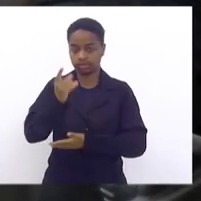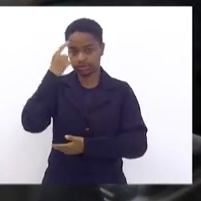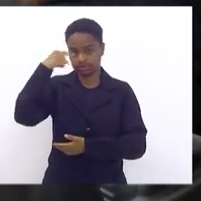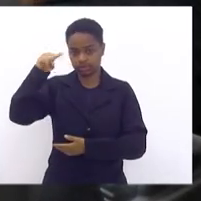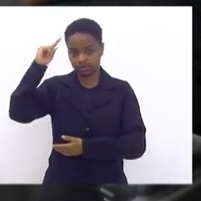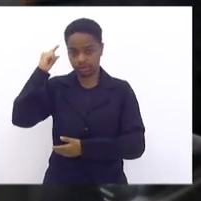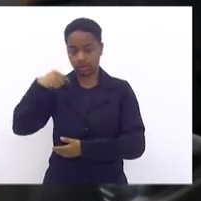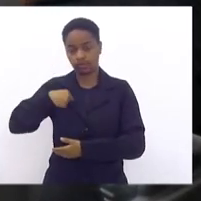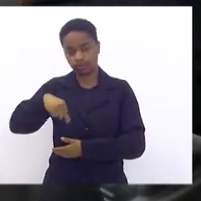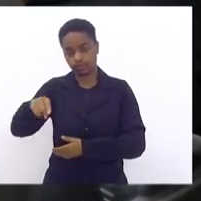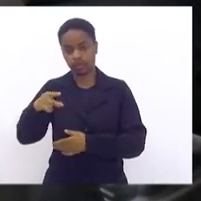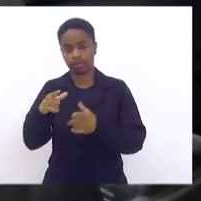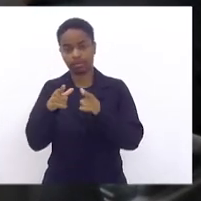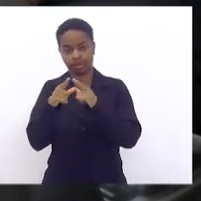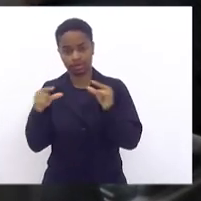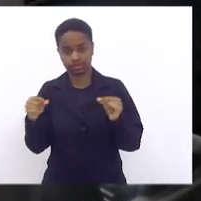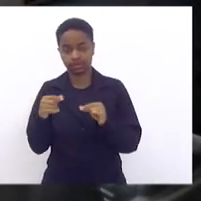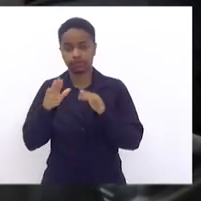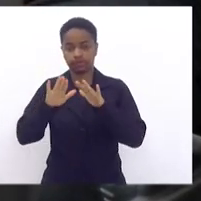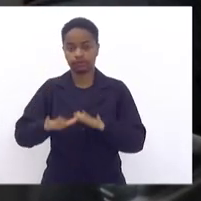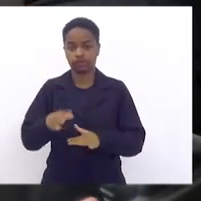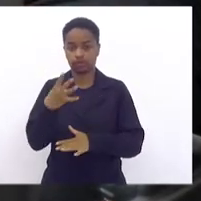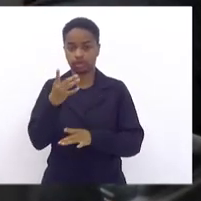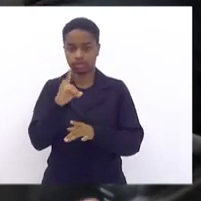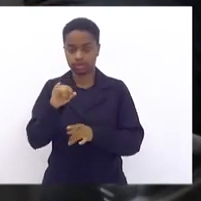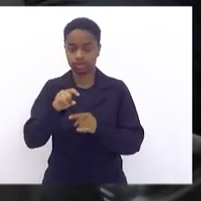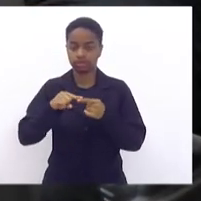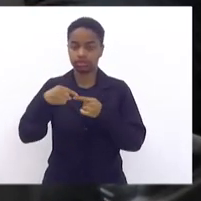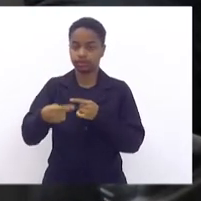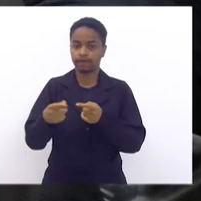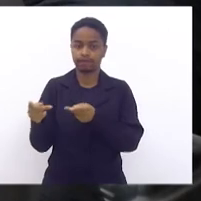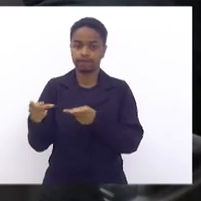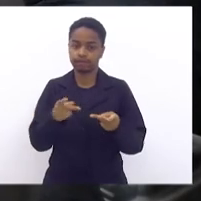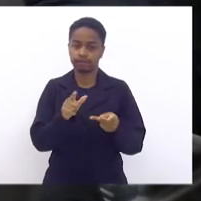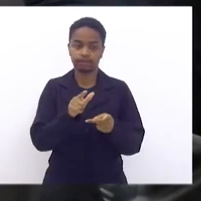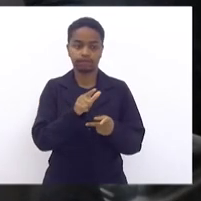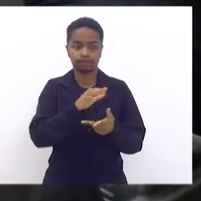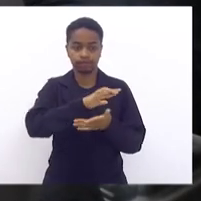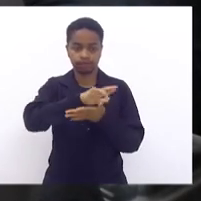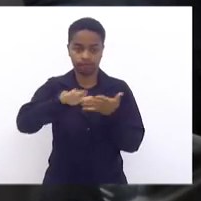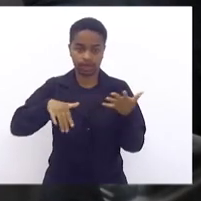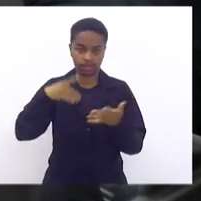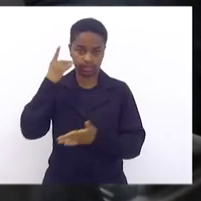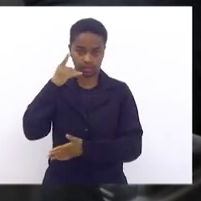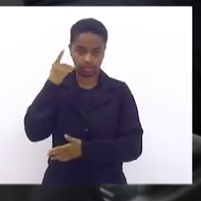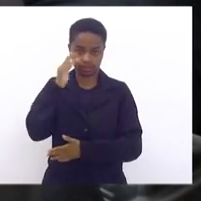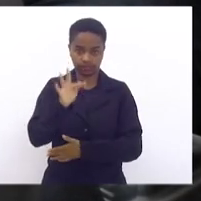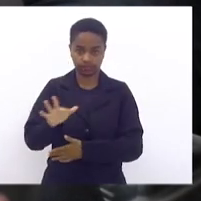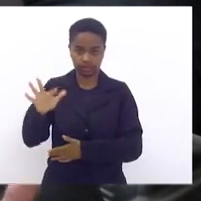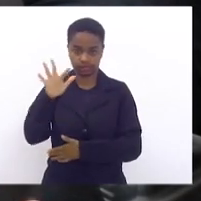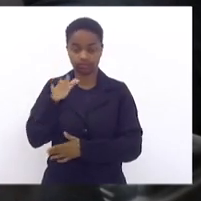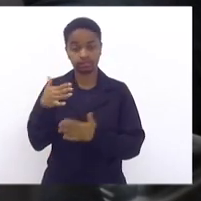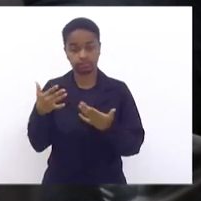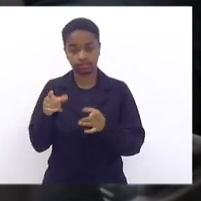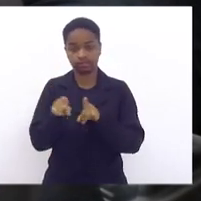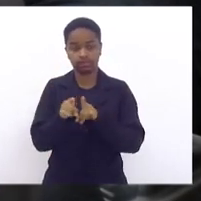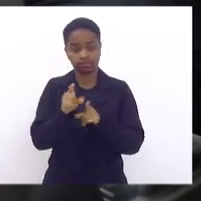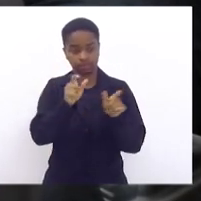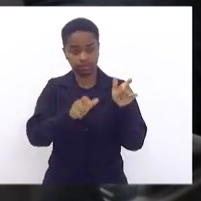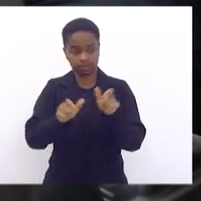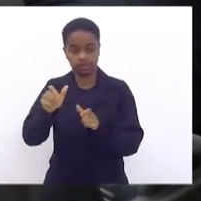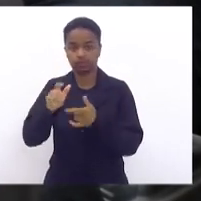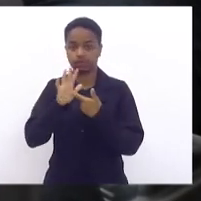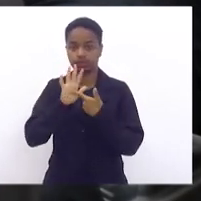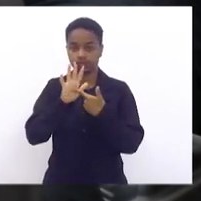fiquei 4 dias lá. Depois nós fomos ao Legislativo, visitamos várias deputadas federais e elas também relataram a